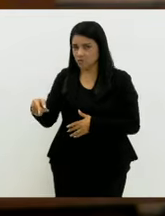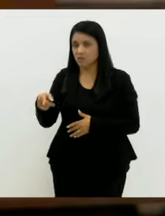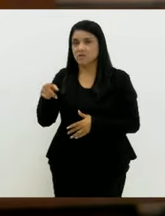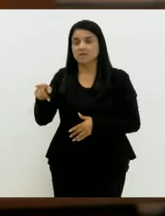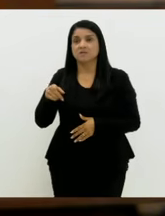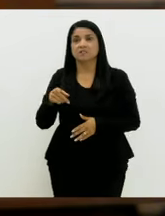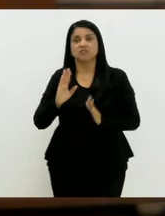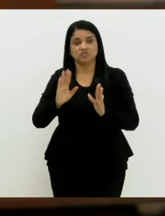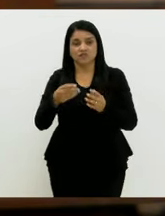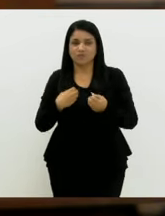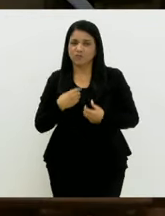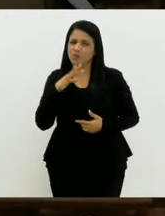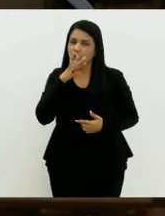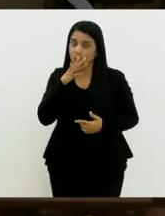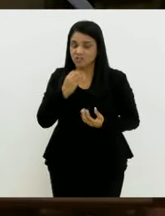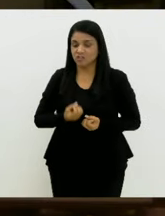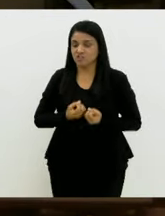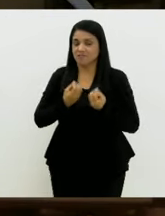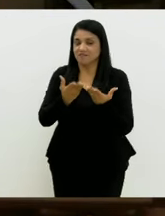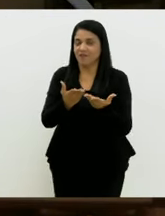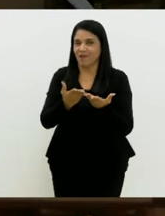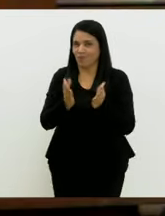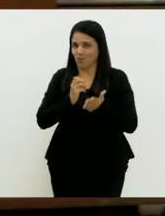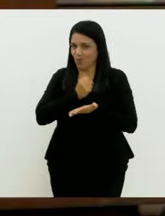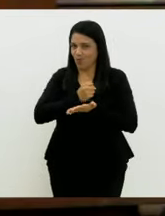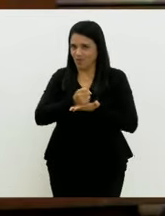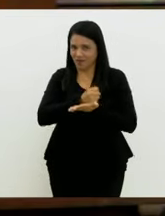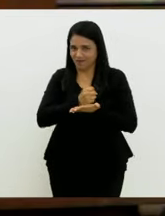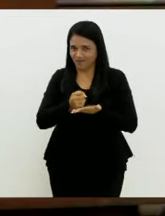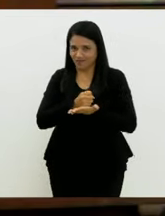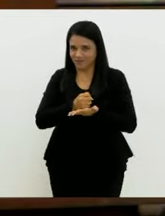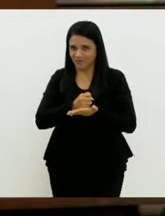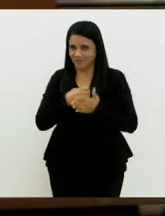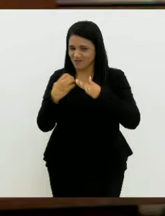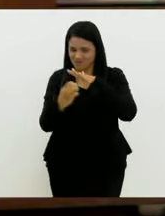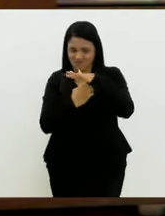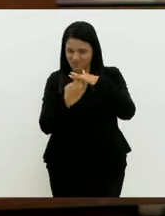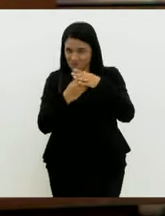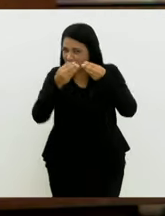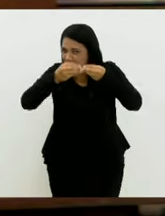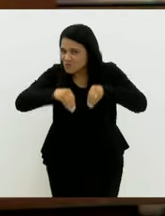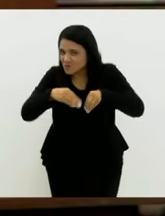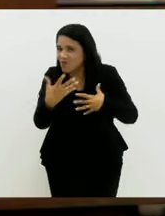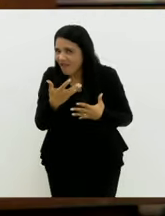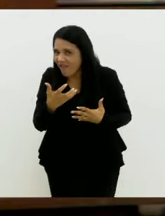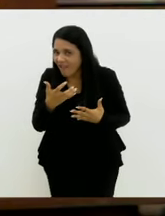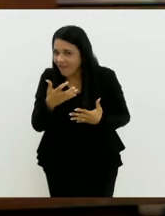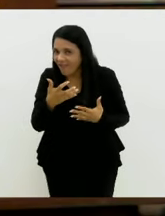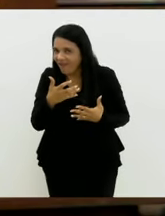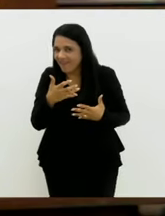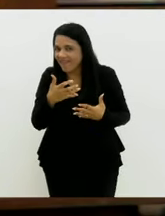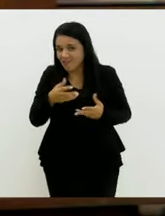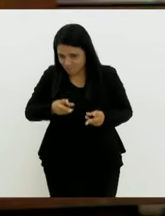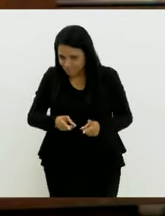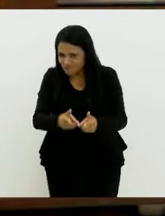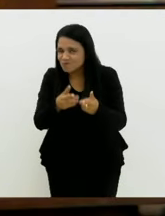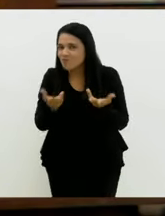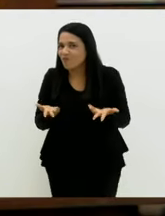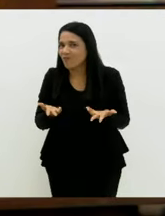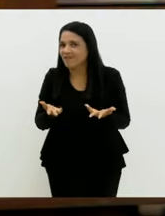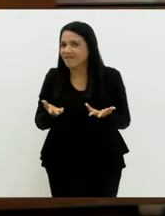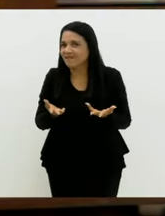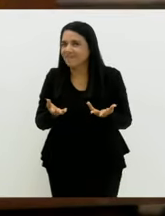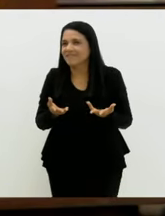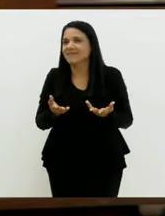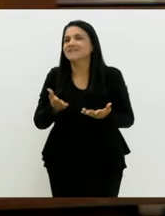tinha entregado a concessão, se estivessem com prejuízo, porque nenhum empresário fica tomando prejuízo ali e querendo a concessão ainda do mesmo jeito, mas a